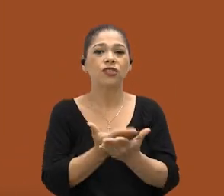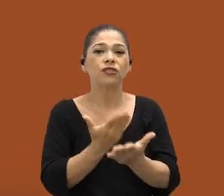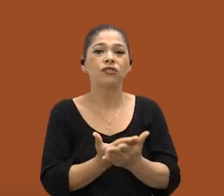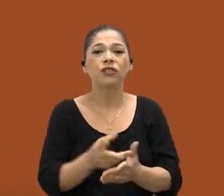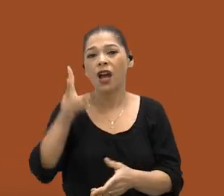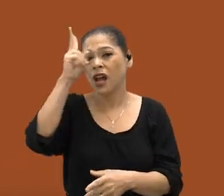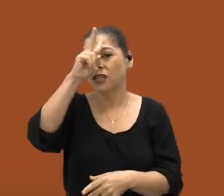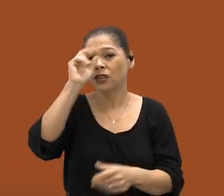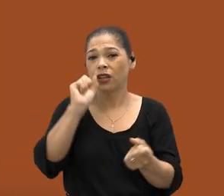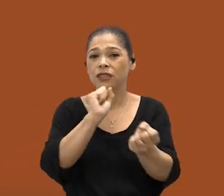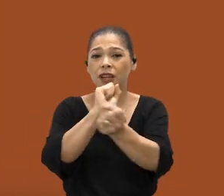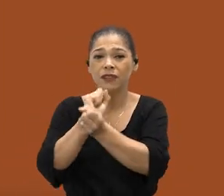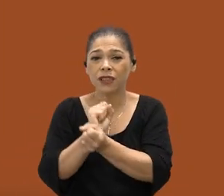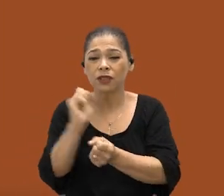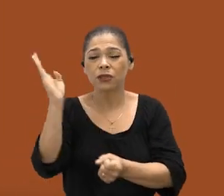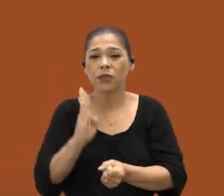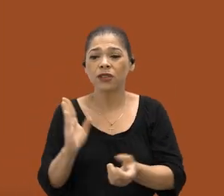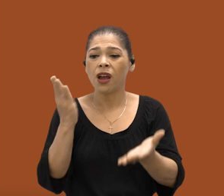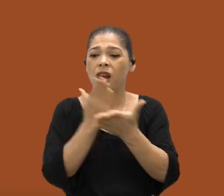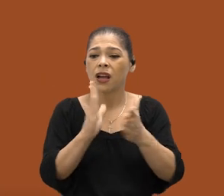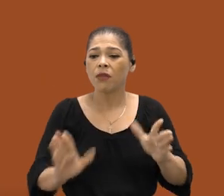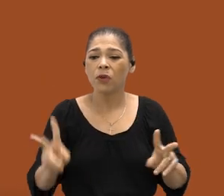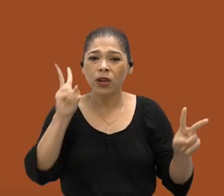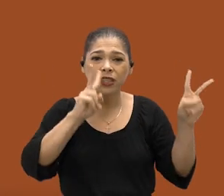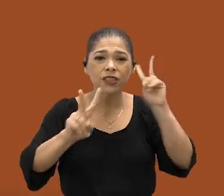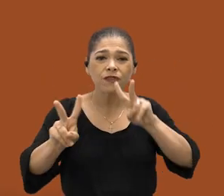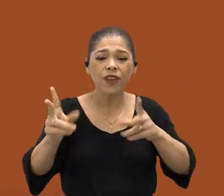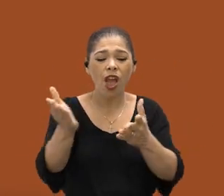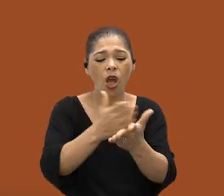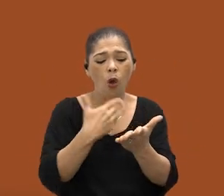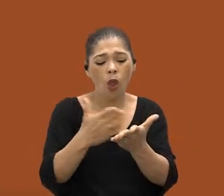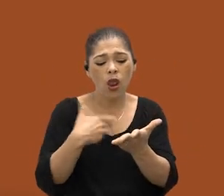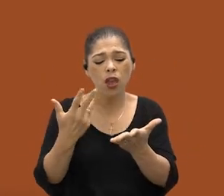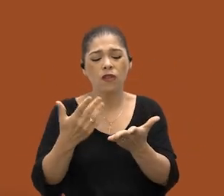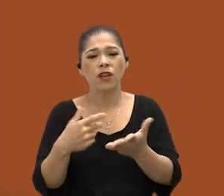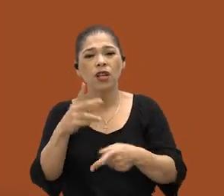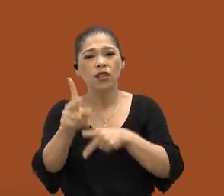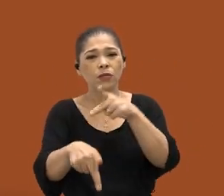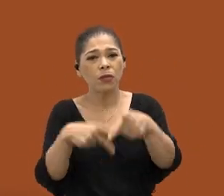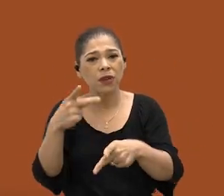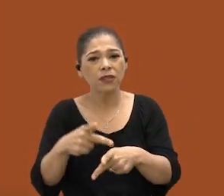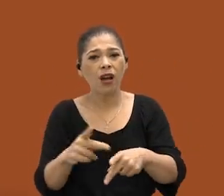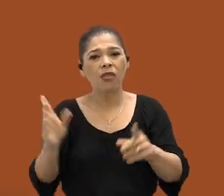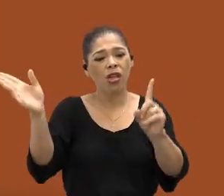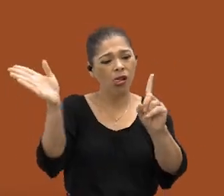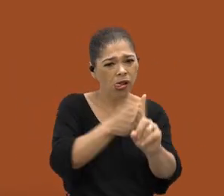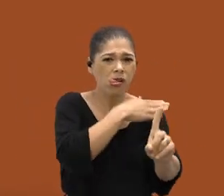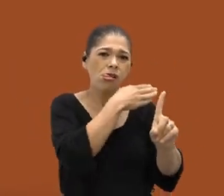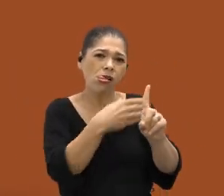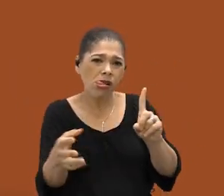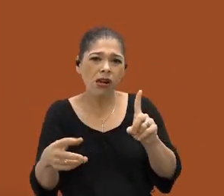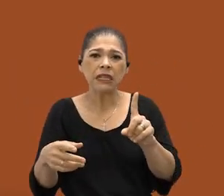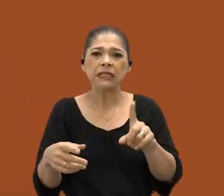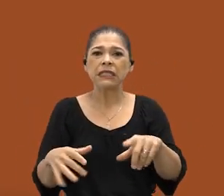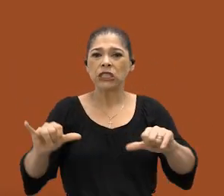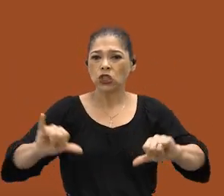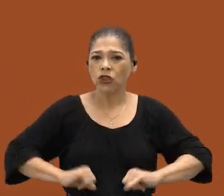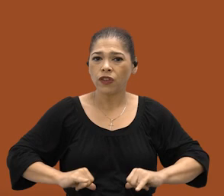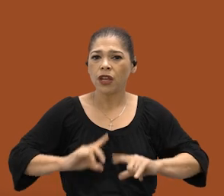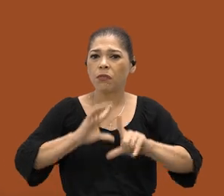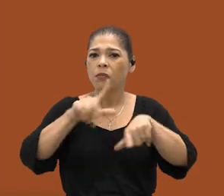a gente estuda a história da escravidão no país acabou a história da escravidão a gente vê Aquelas imagens no livro didático da população negra cena açoitada